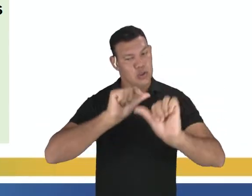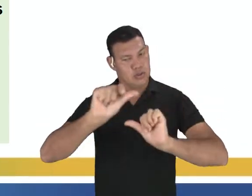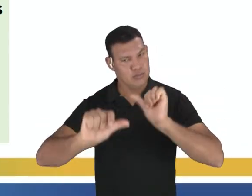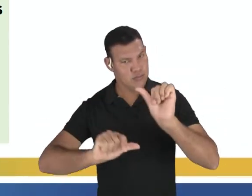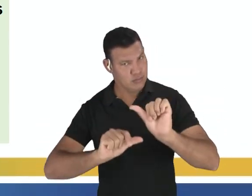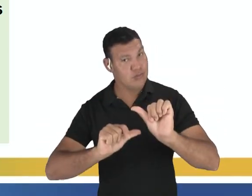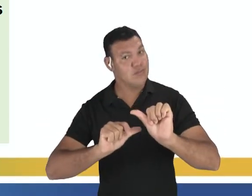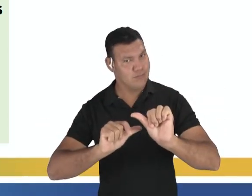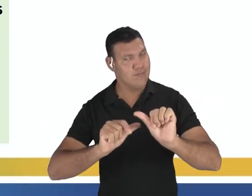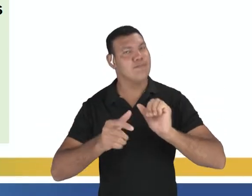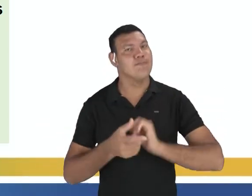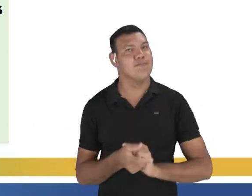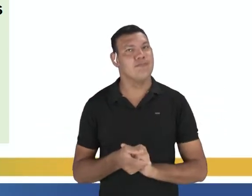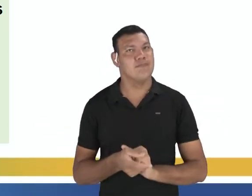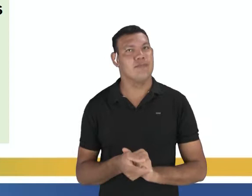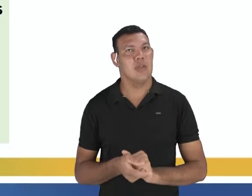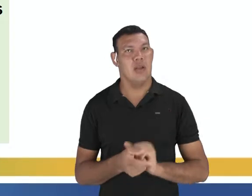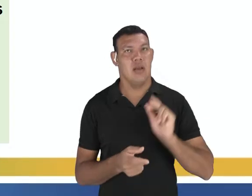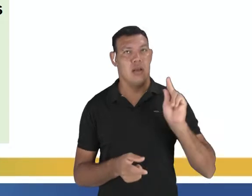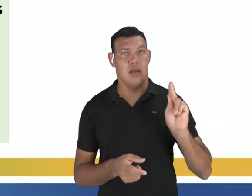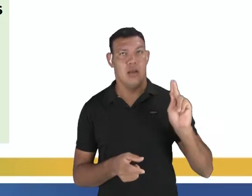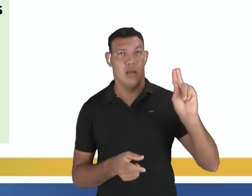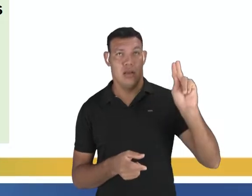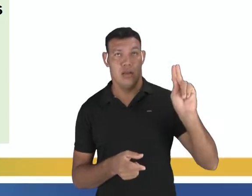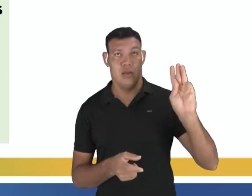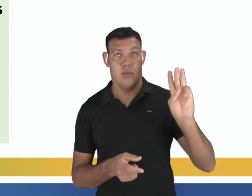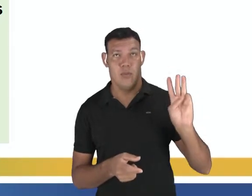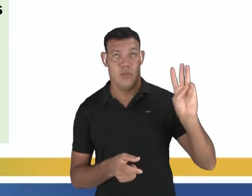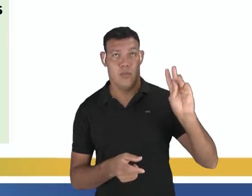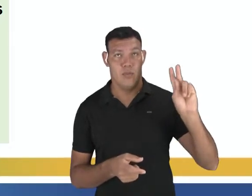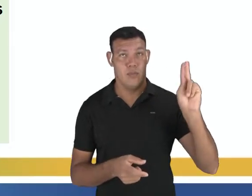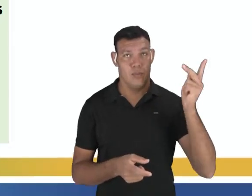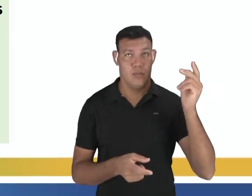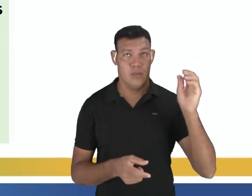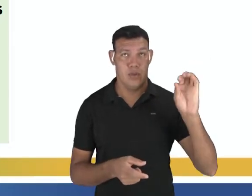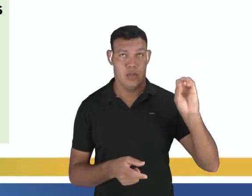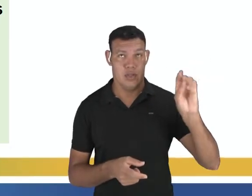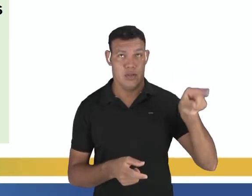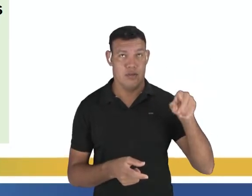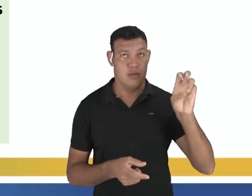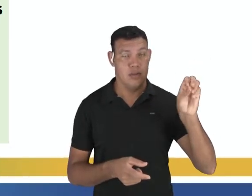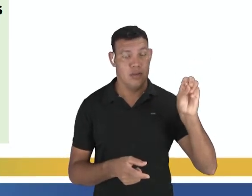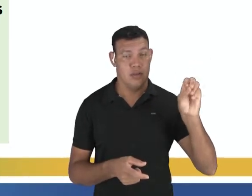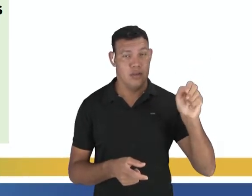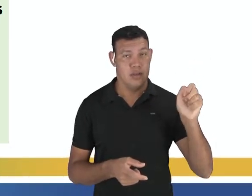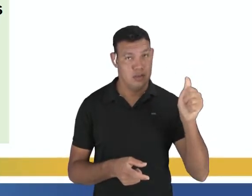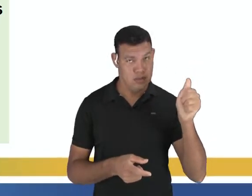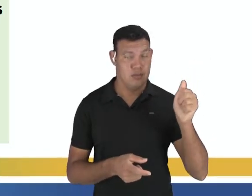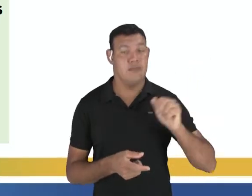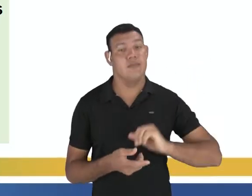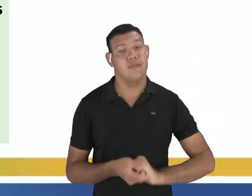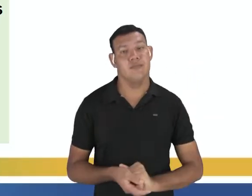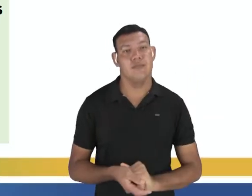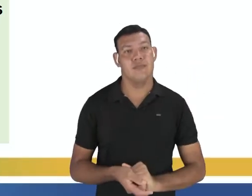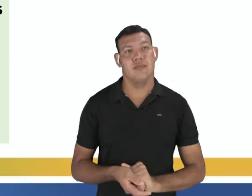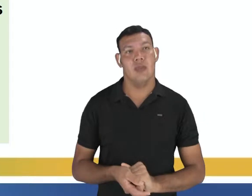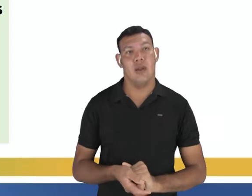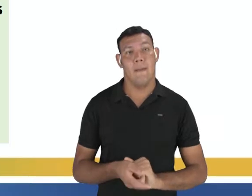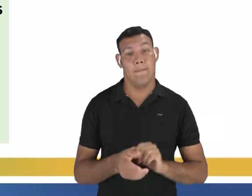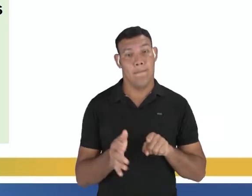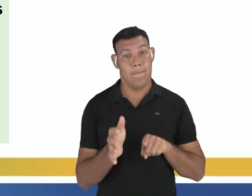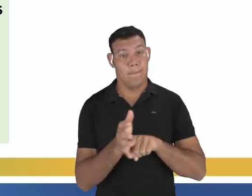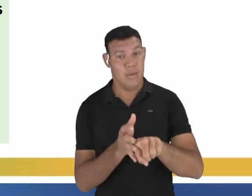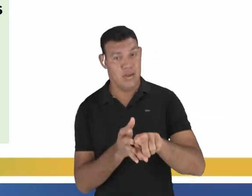né? Vejam que ali do lado ele dá o custo do quilowatt-hora, né? 50 centavos, é um preço fictício, tá? Questão número